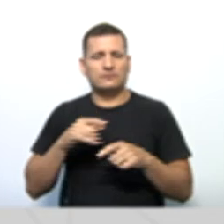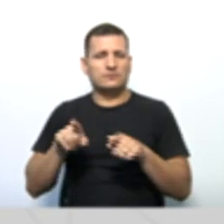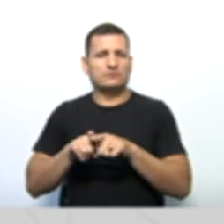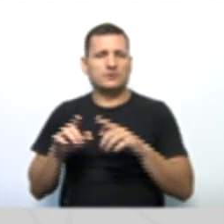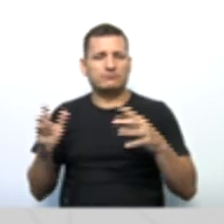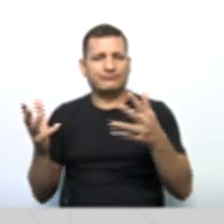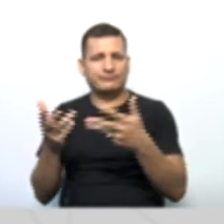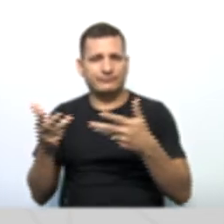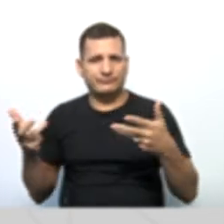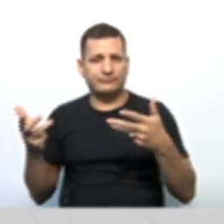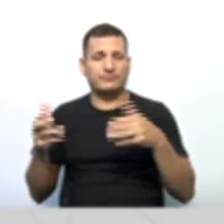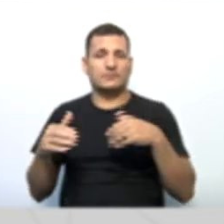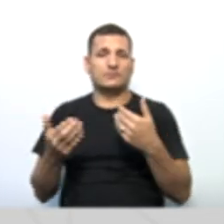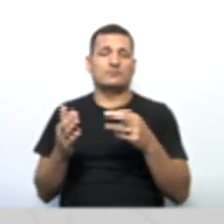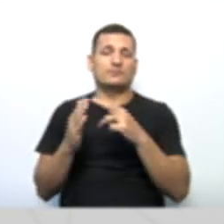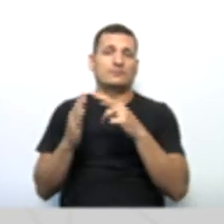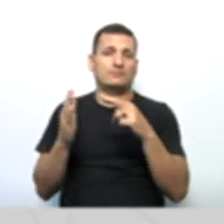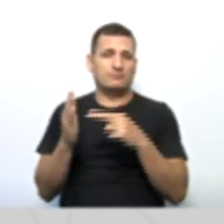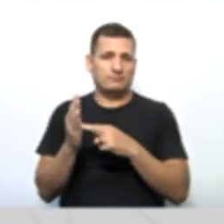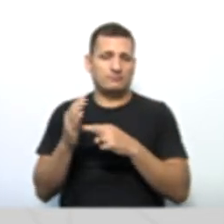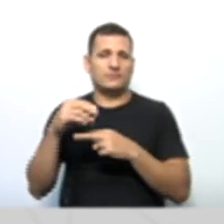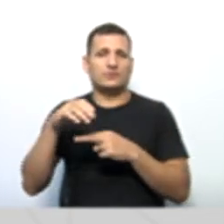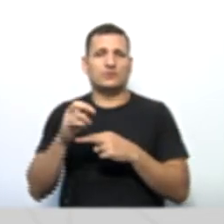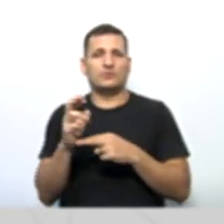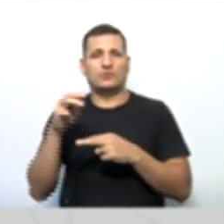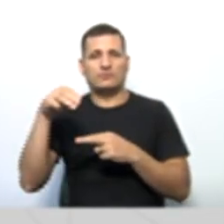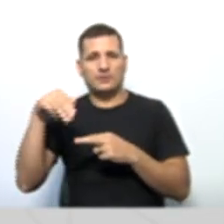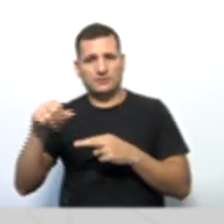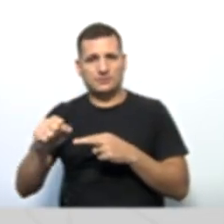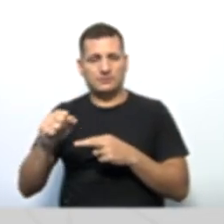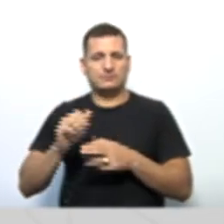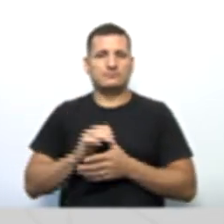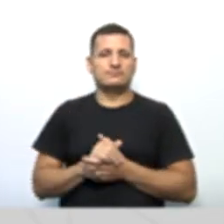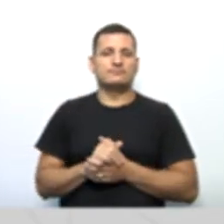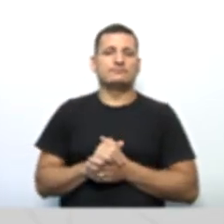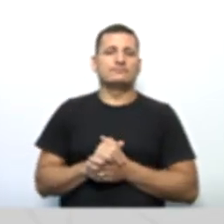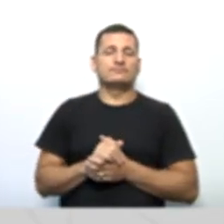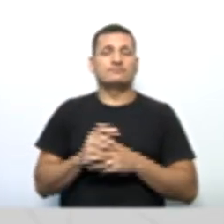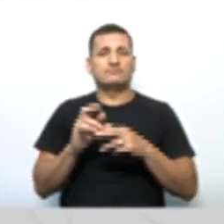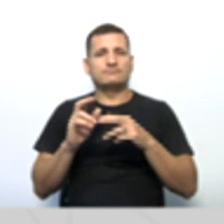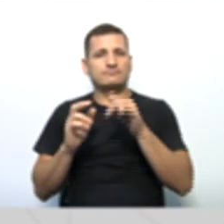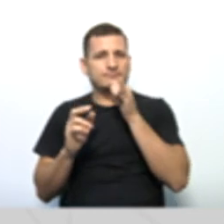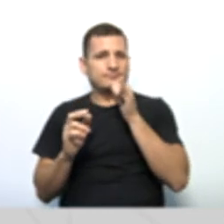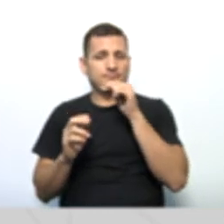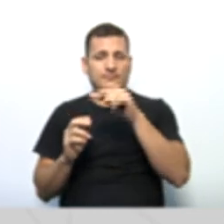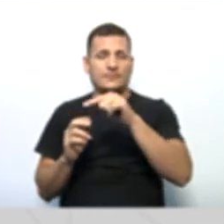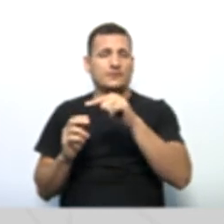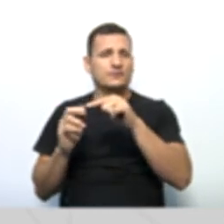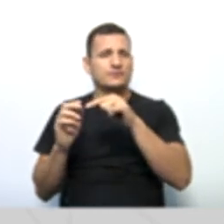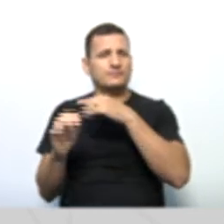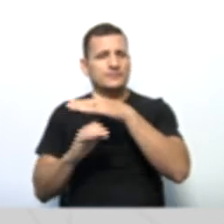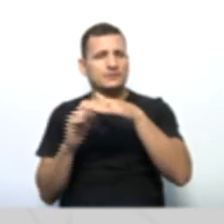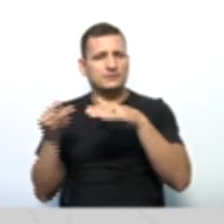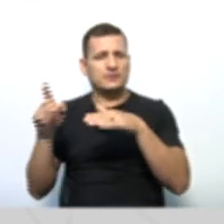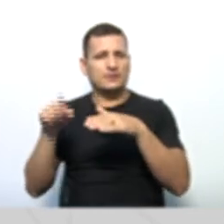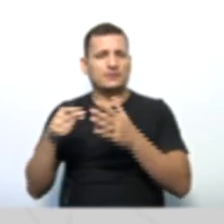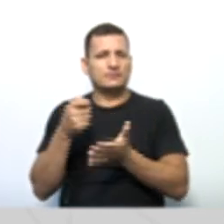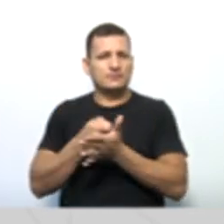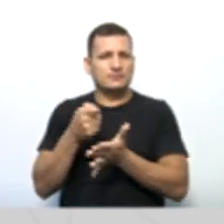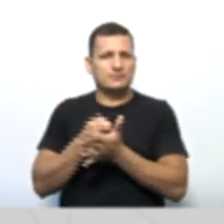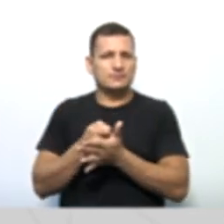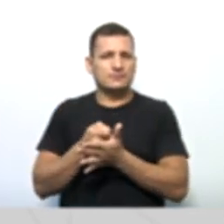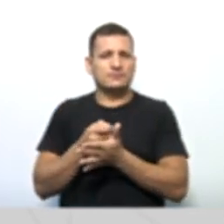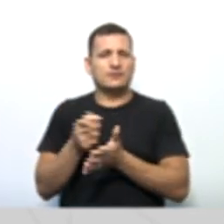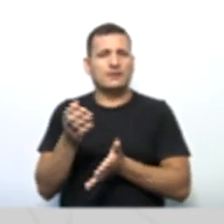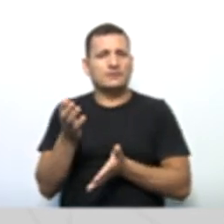normas são realmente as regras. Por exemplo, nessa empresa é obrigatório o